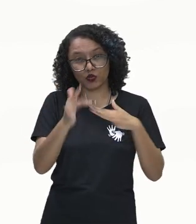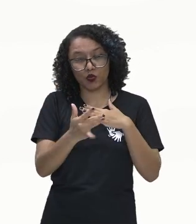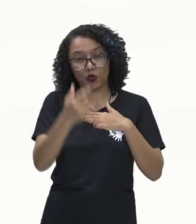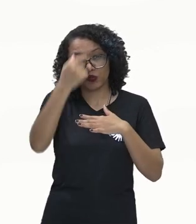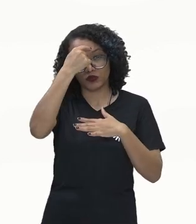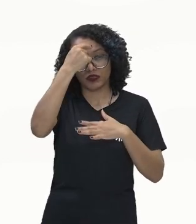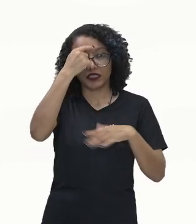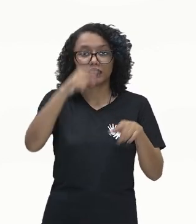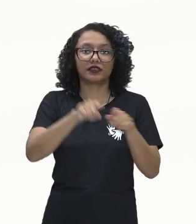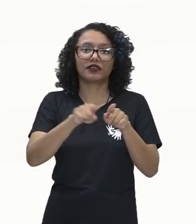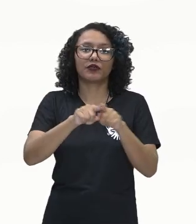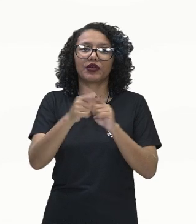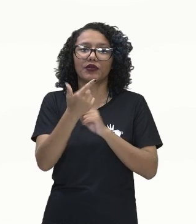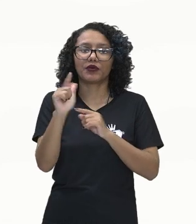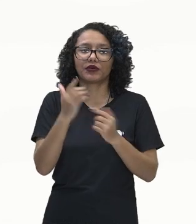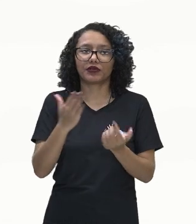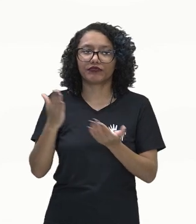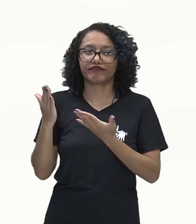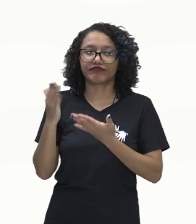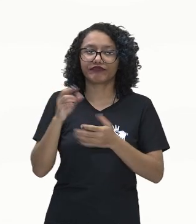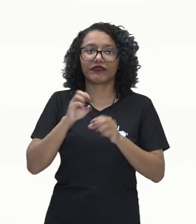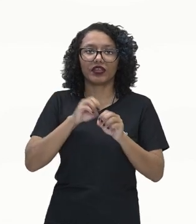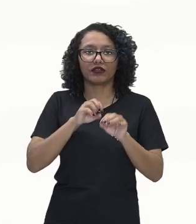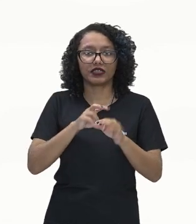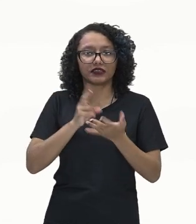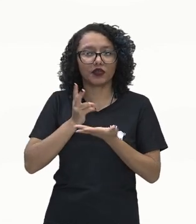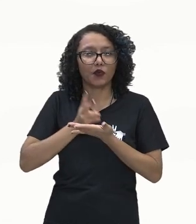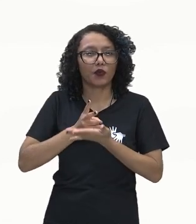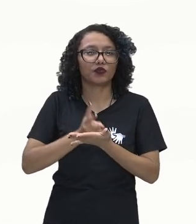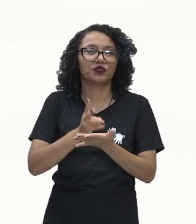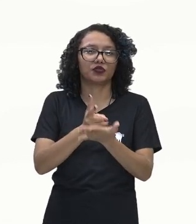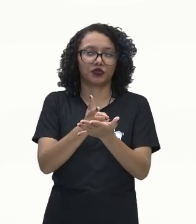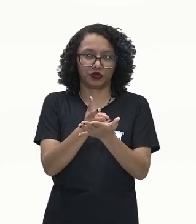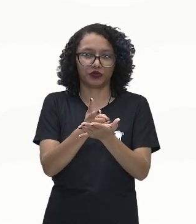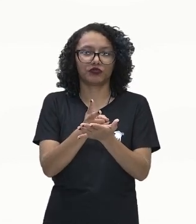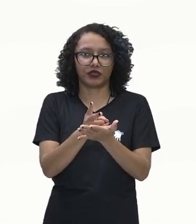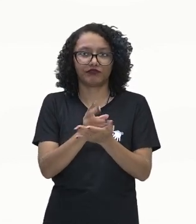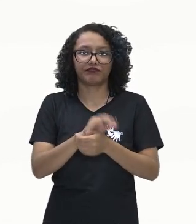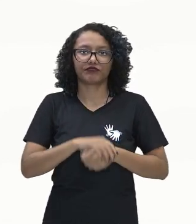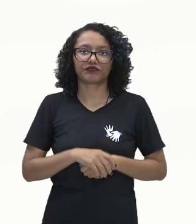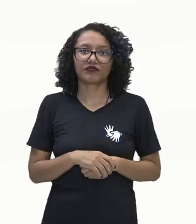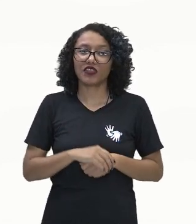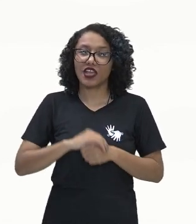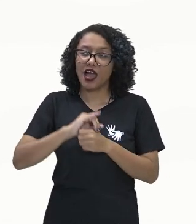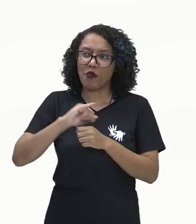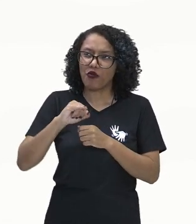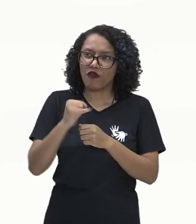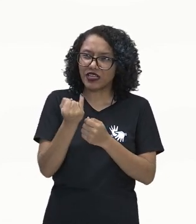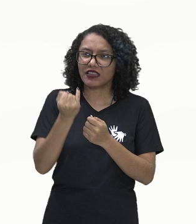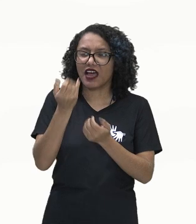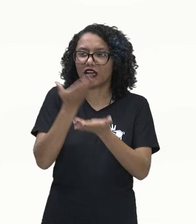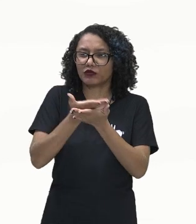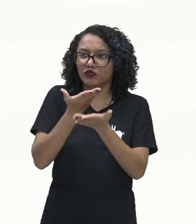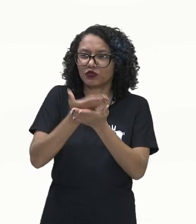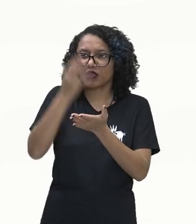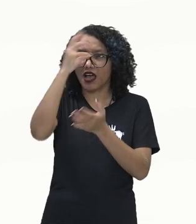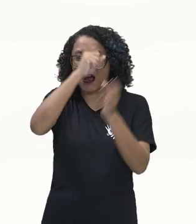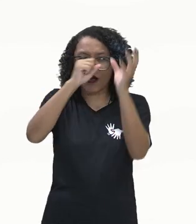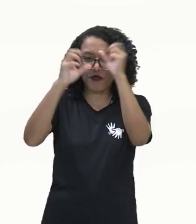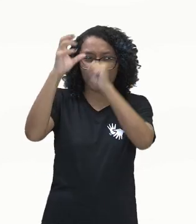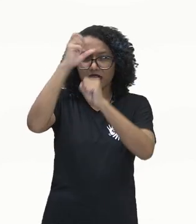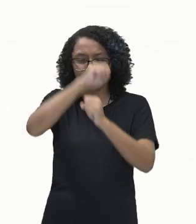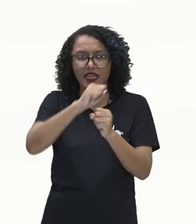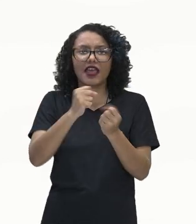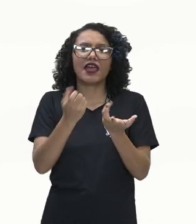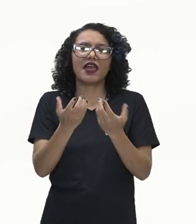também a educação continuada, investir em seu aprendizado, tá? Pensar em concluir a educação